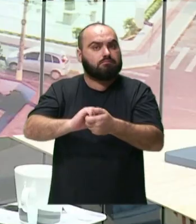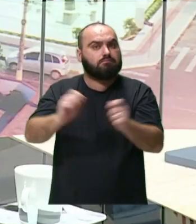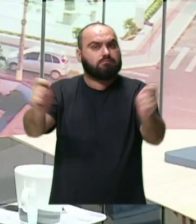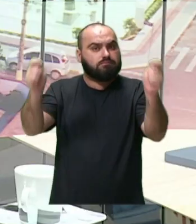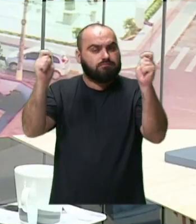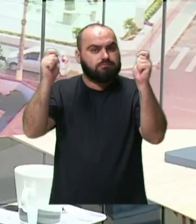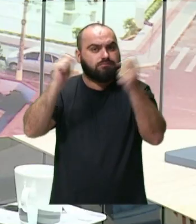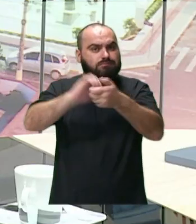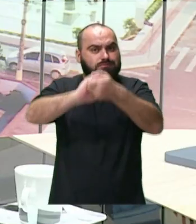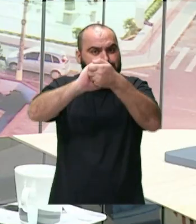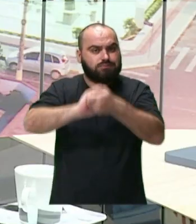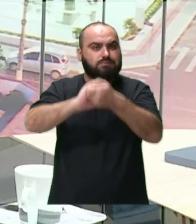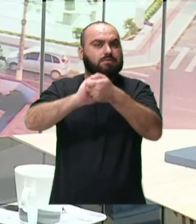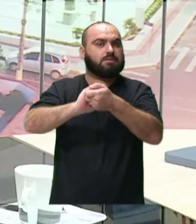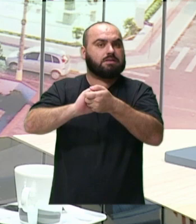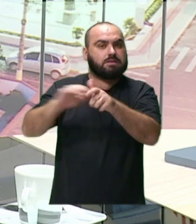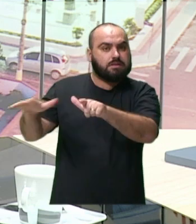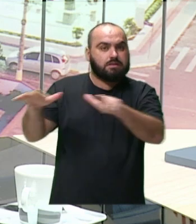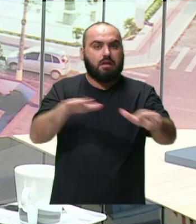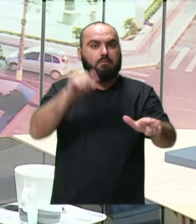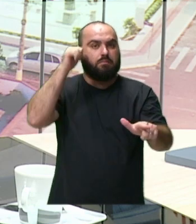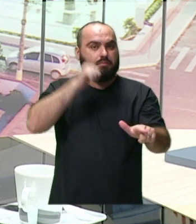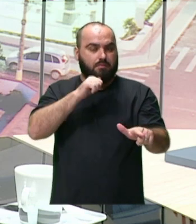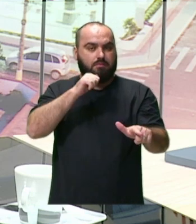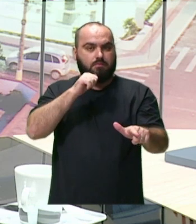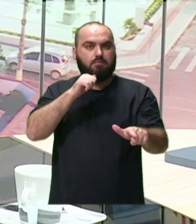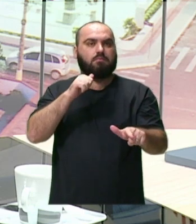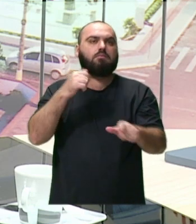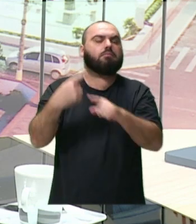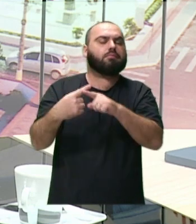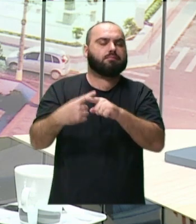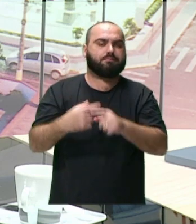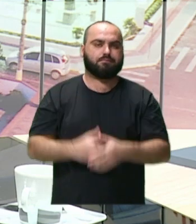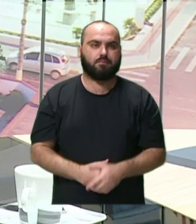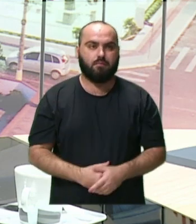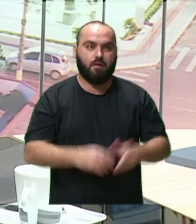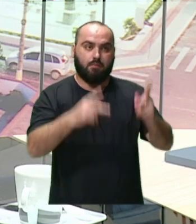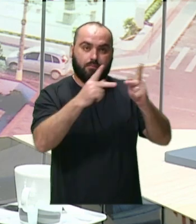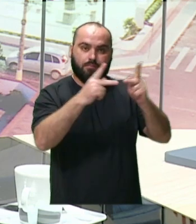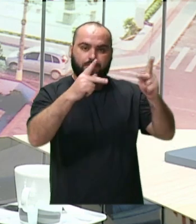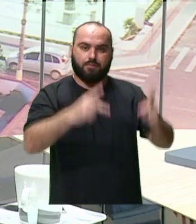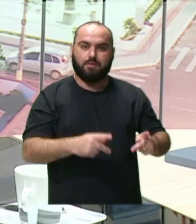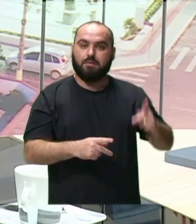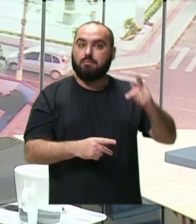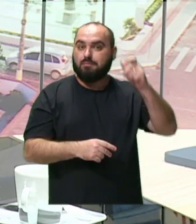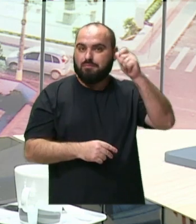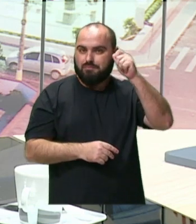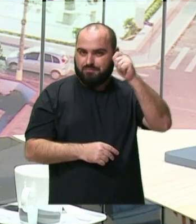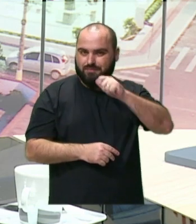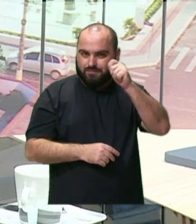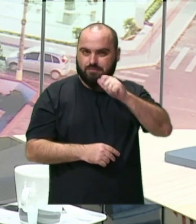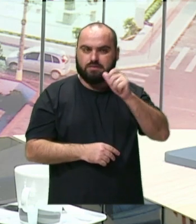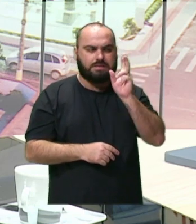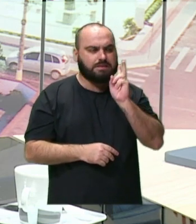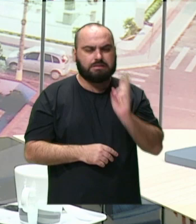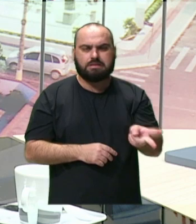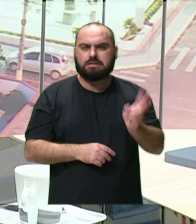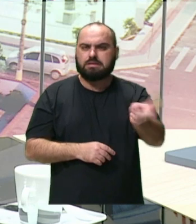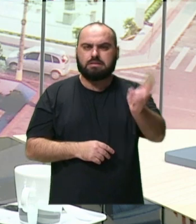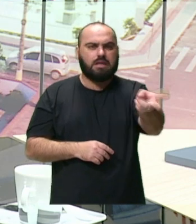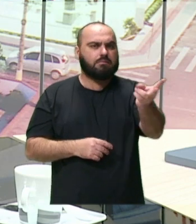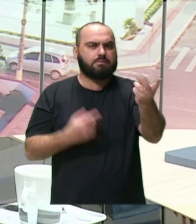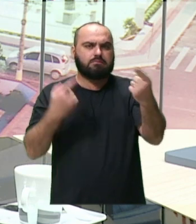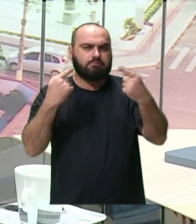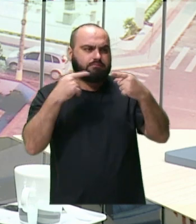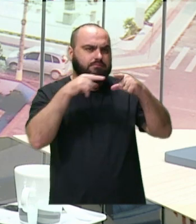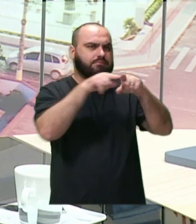que fazer isso de acordo com cada escala. Por que eu falo? Porque a Procuradoria da Mulher, ela procura estar sempre em